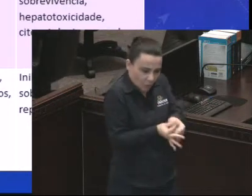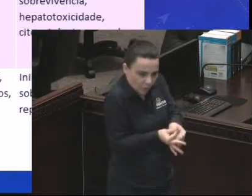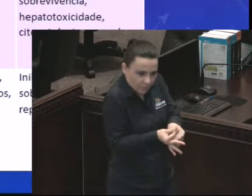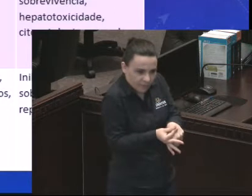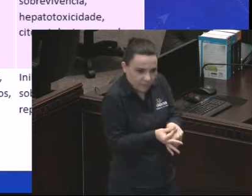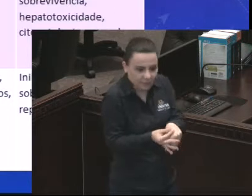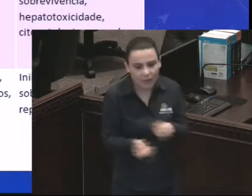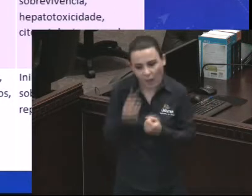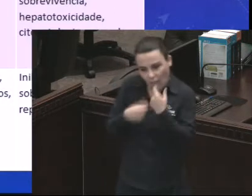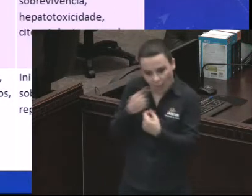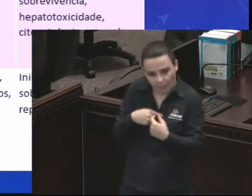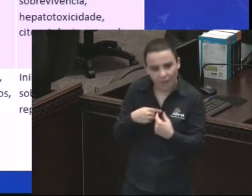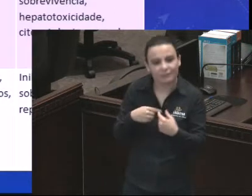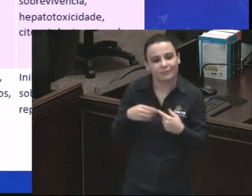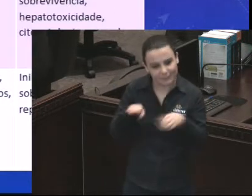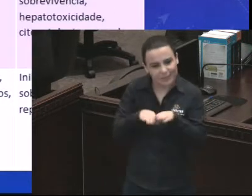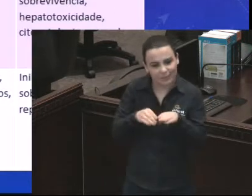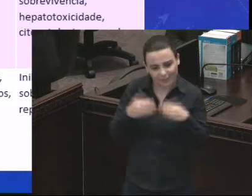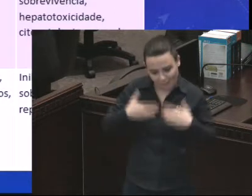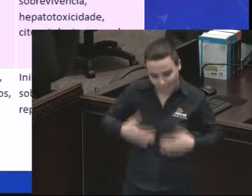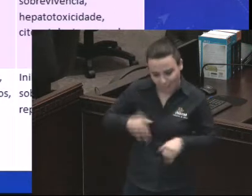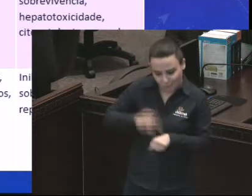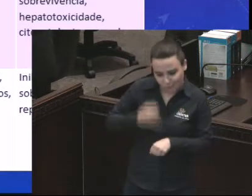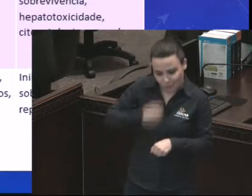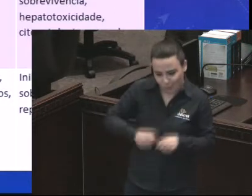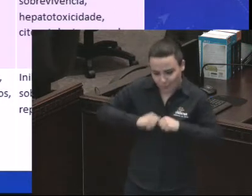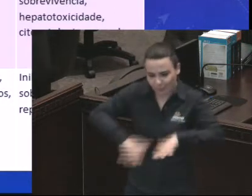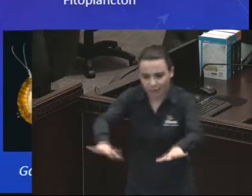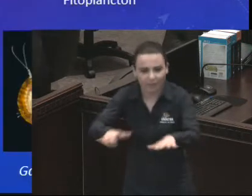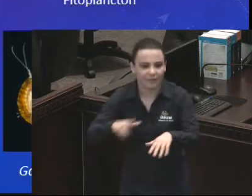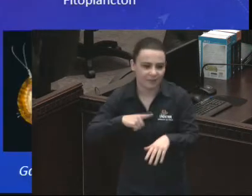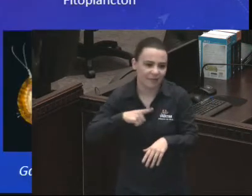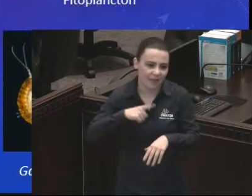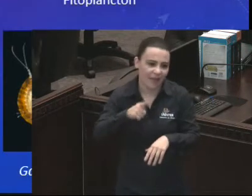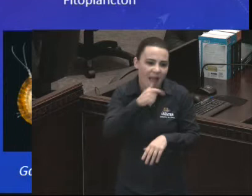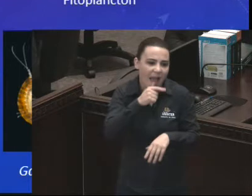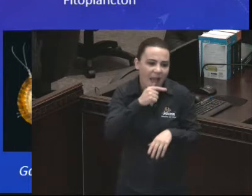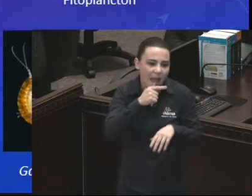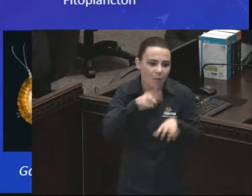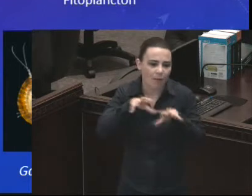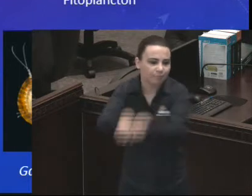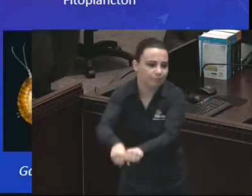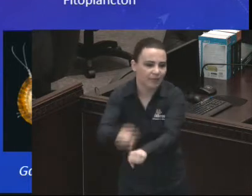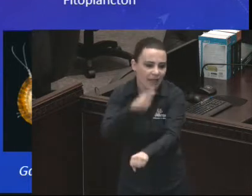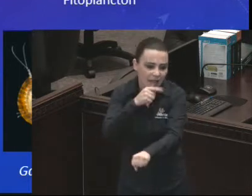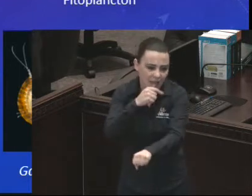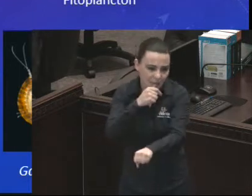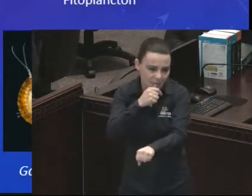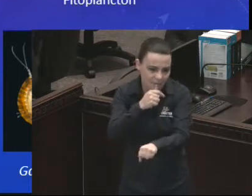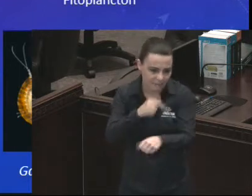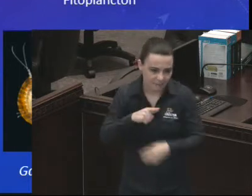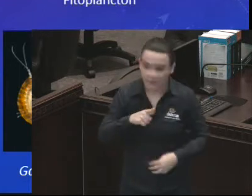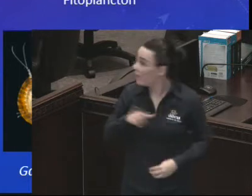ou sobrevivência. Tá ok? Aqui são alguns dos animais que são afetados, alguns